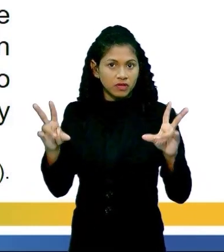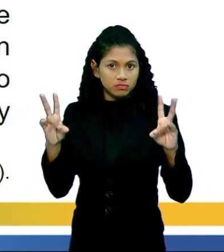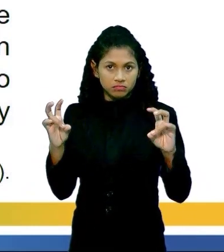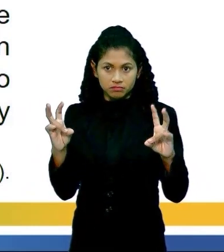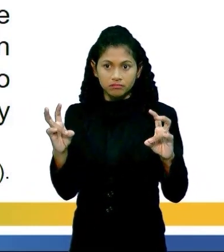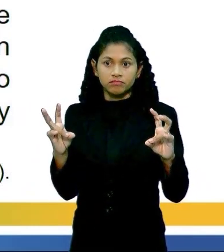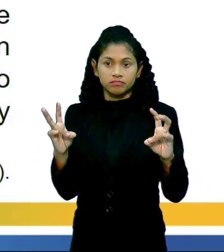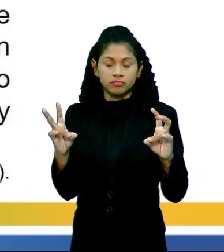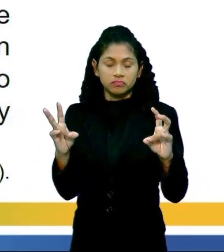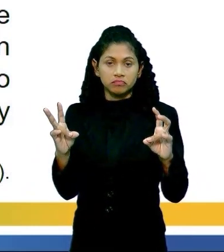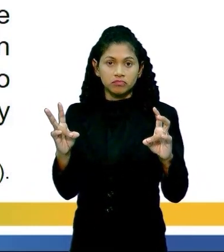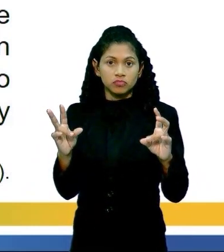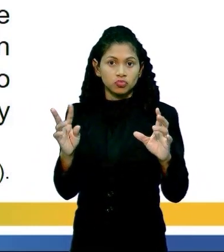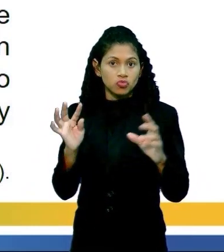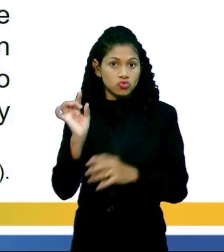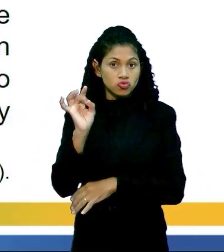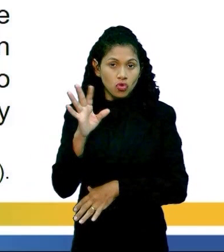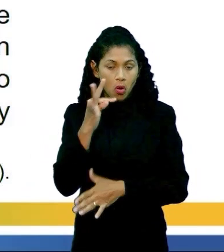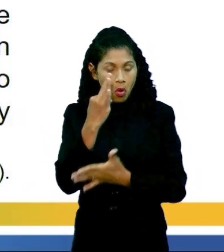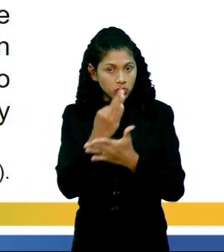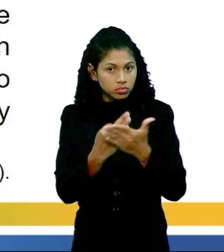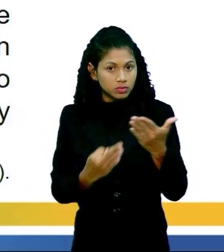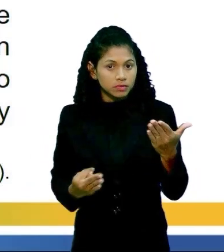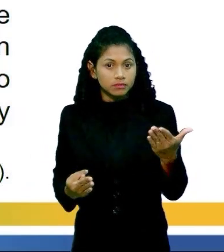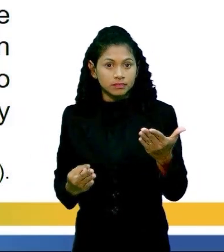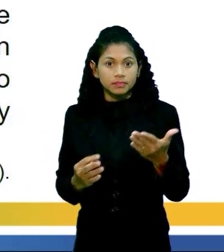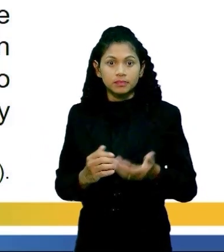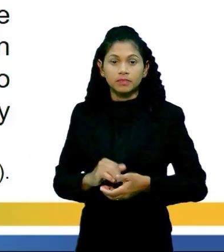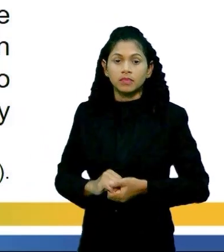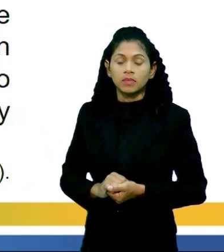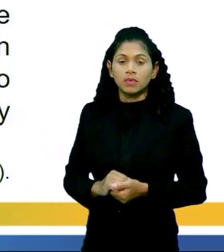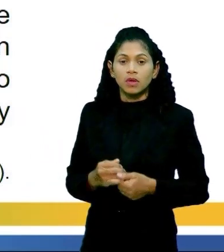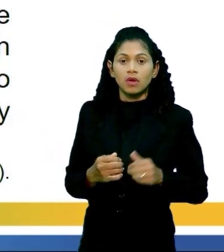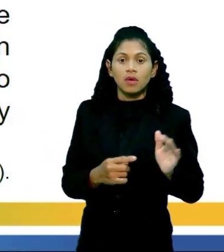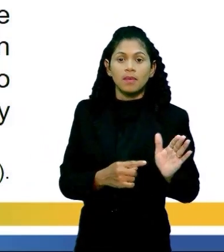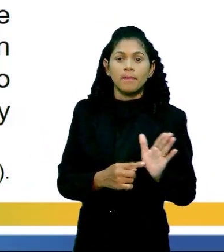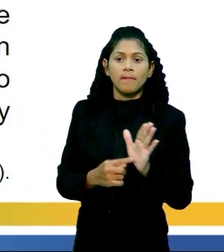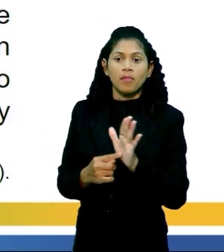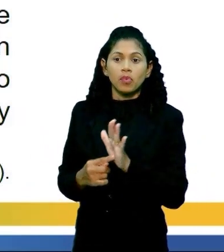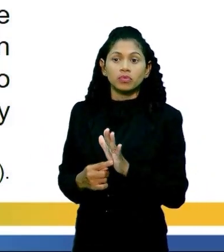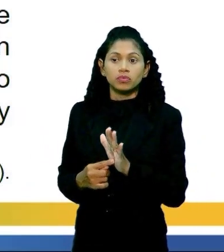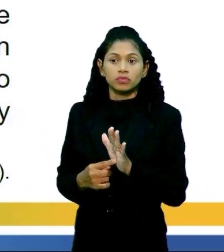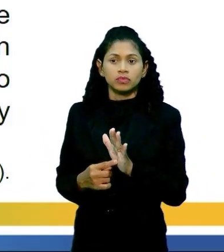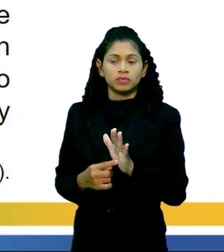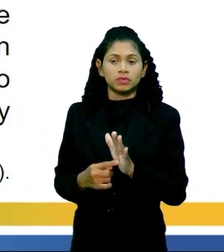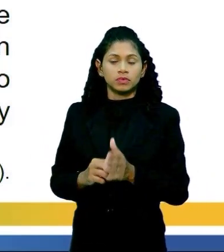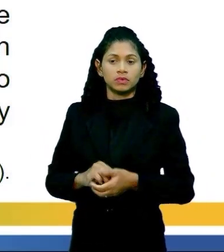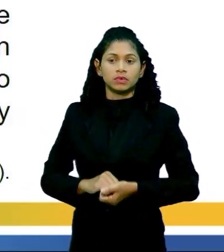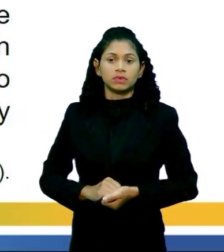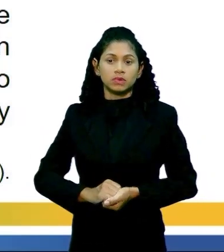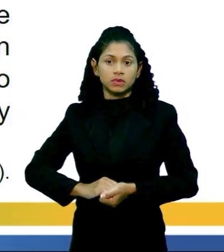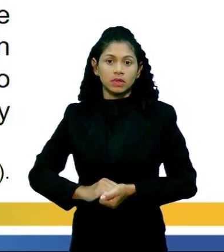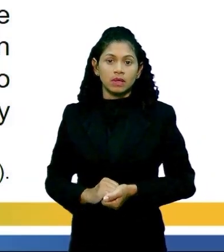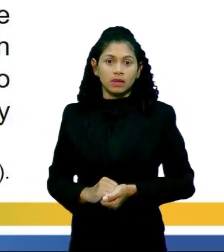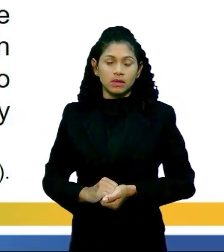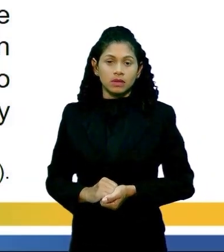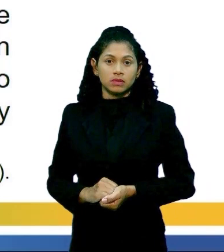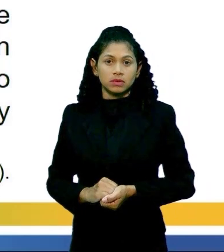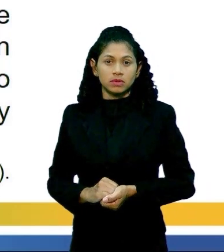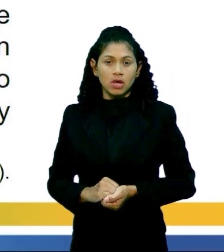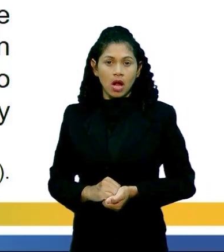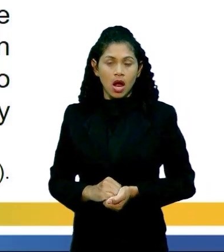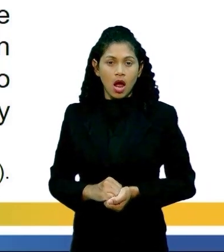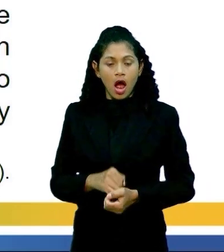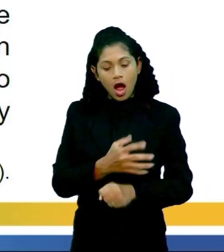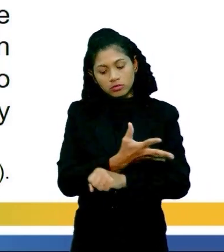Que na América, ó, dos astecas, dos maias, dos incas, eles cultivavam a planta que se chamavam tomate, né? Que já